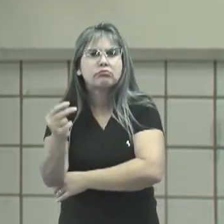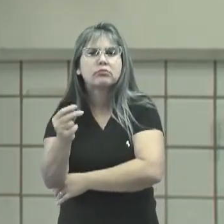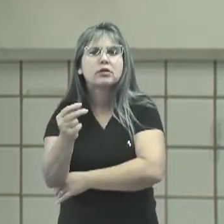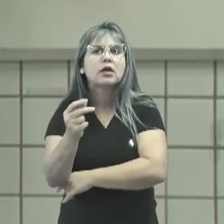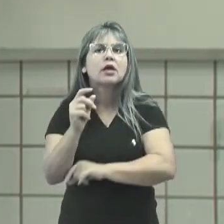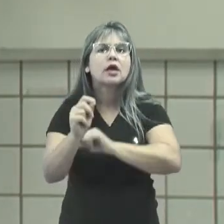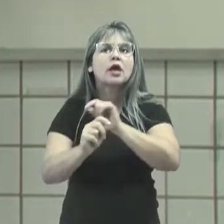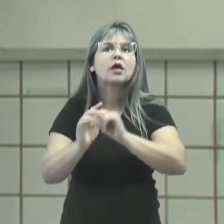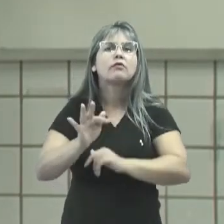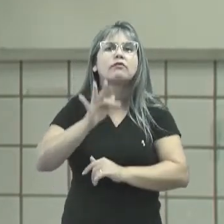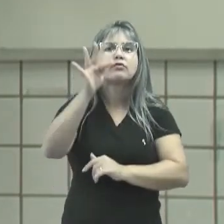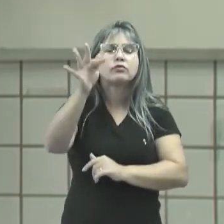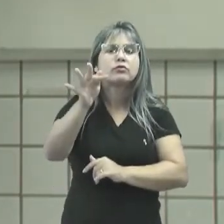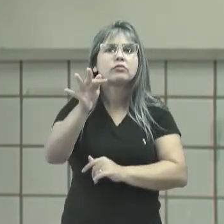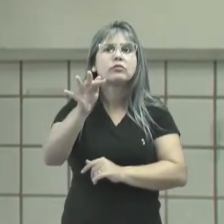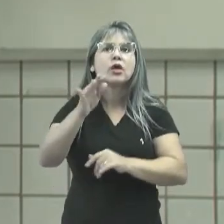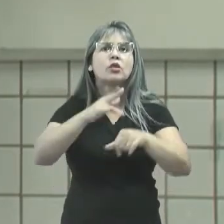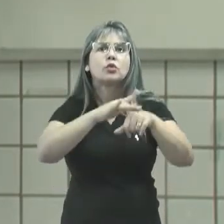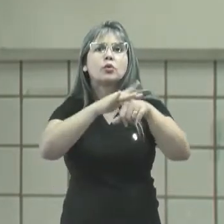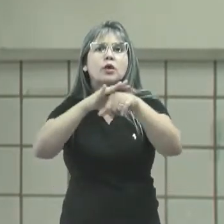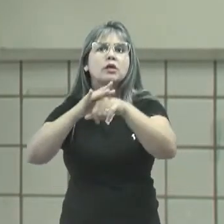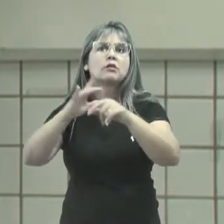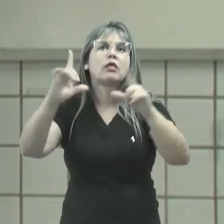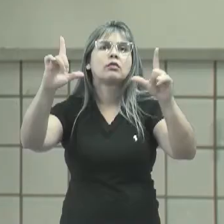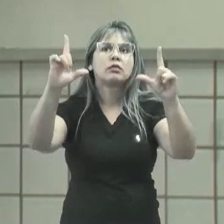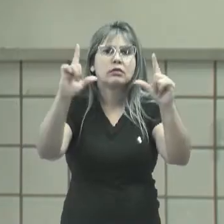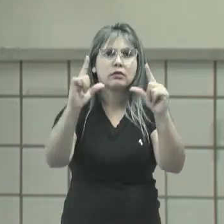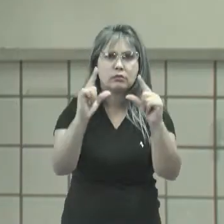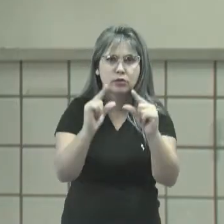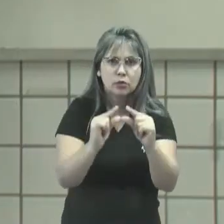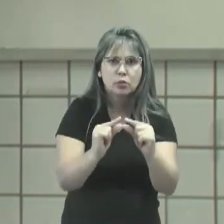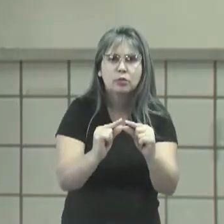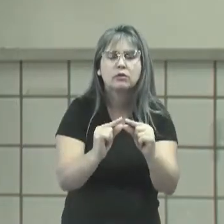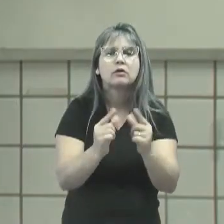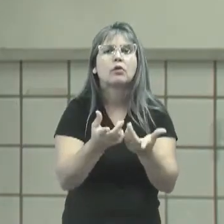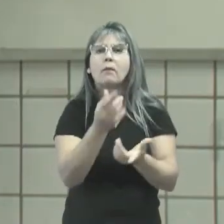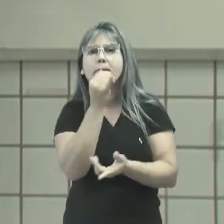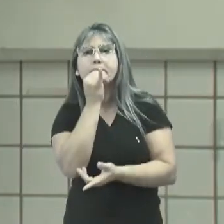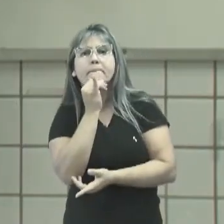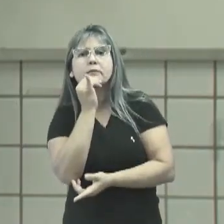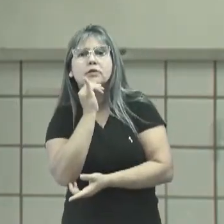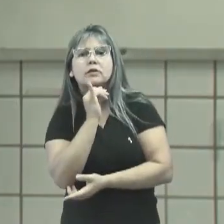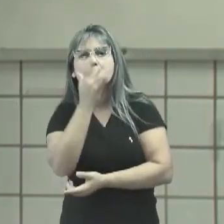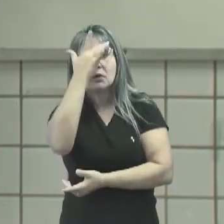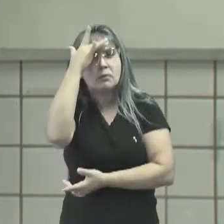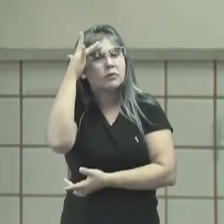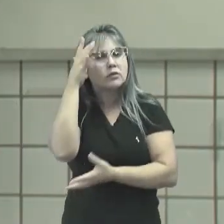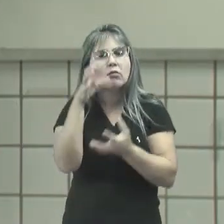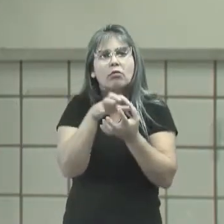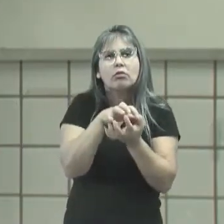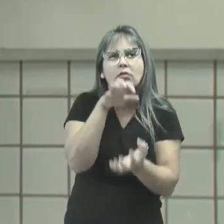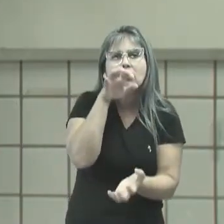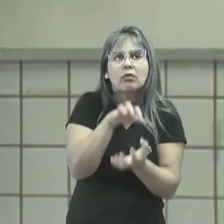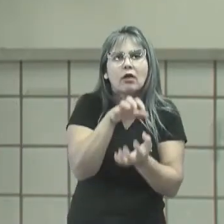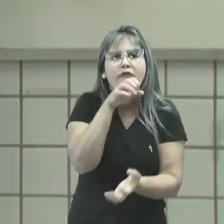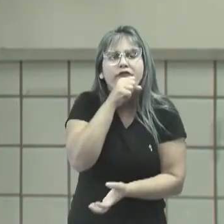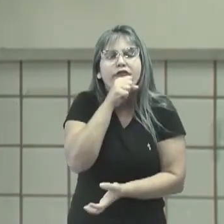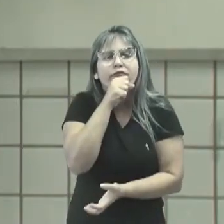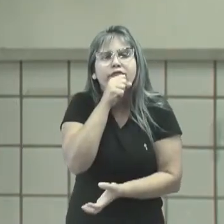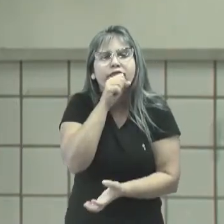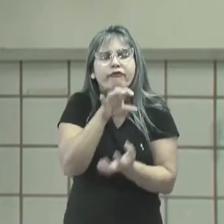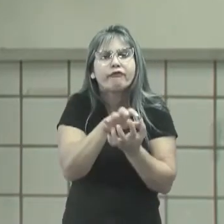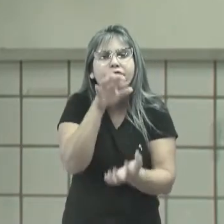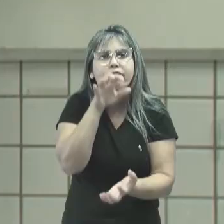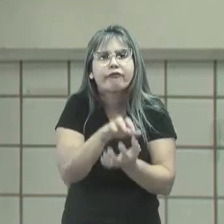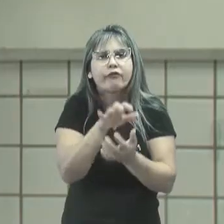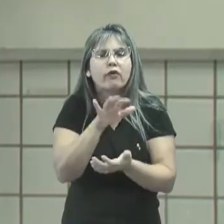foi constatado com idosos. Quando a internação de idosos eram 22 por cada 1000 idosos, com a